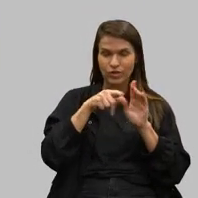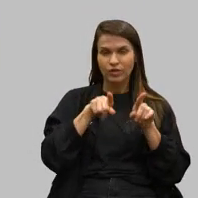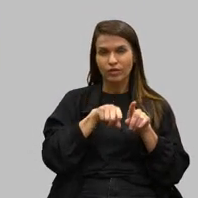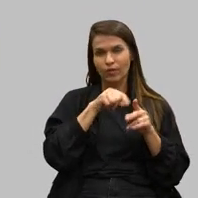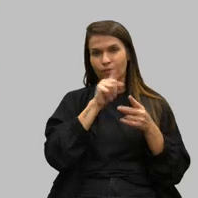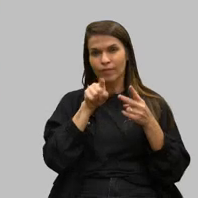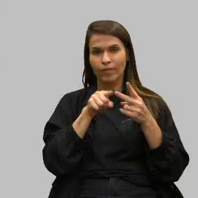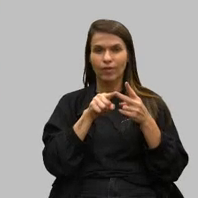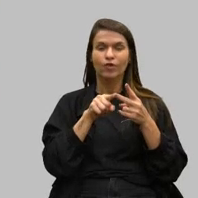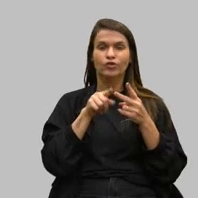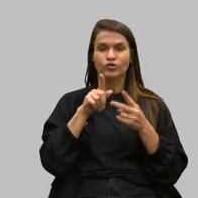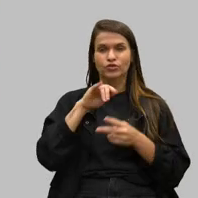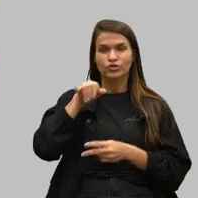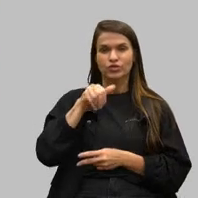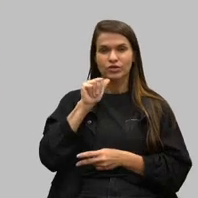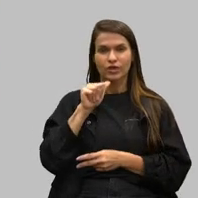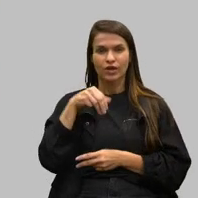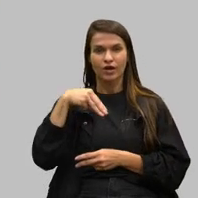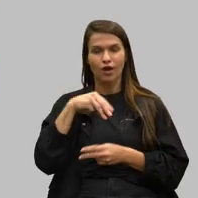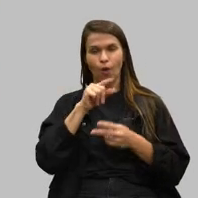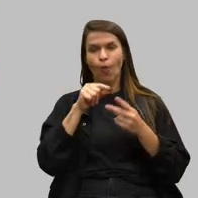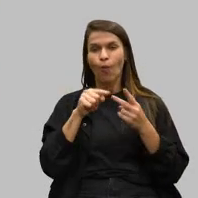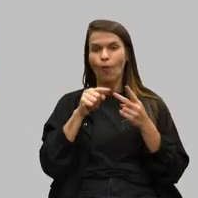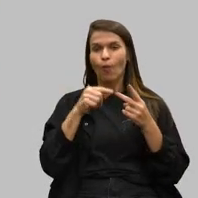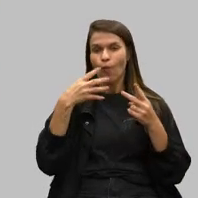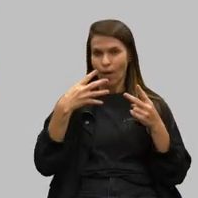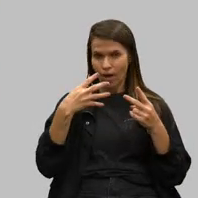do doutor Jean Freire com quatro e da Eora Rocha